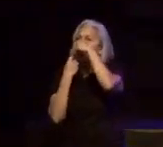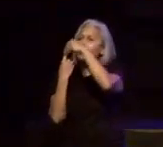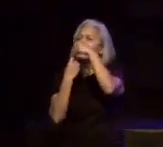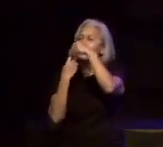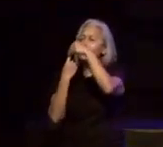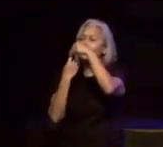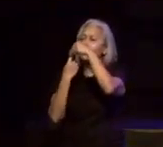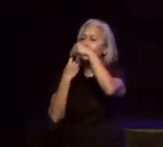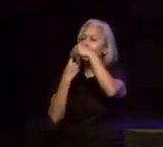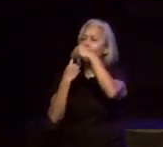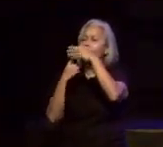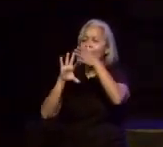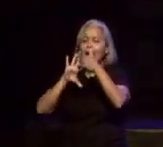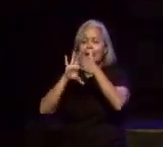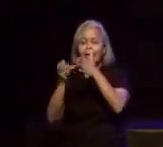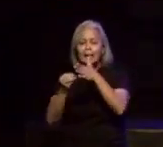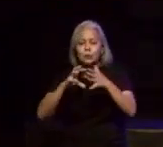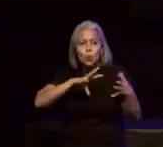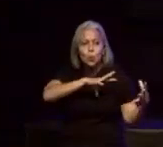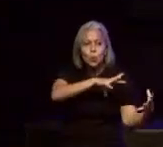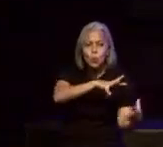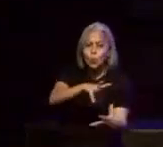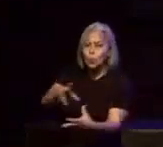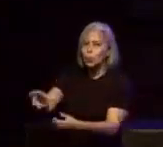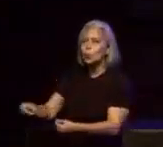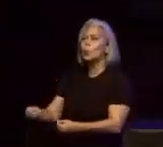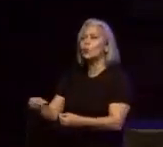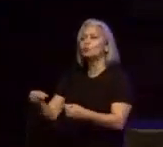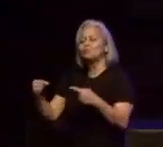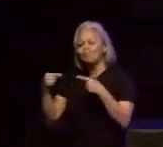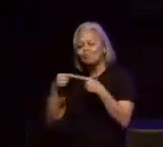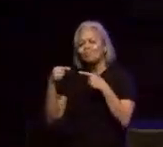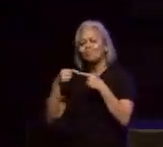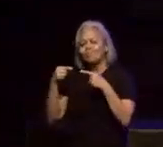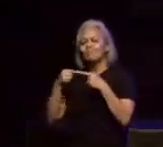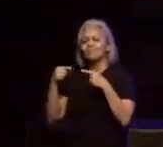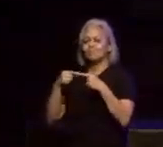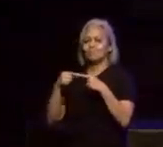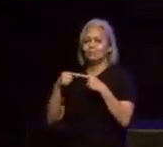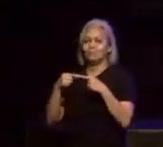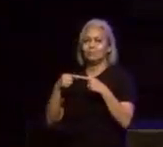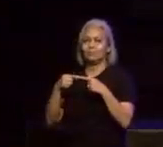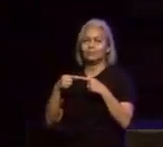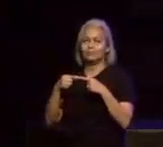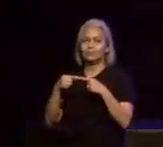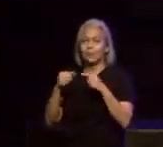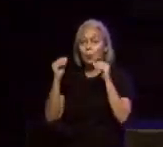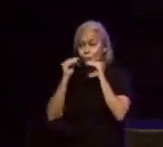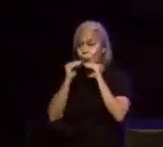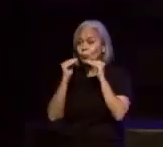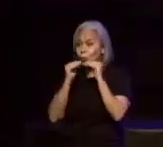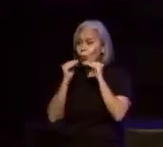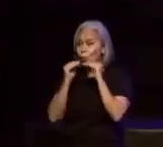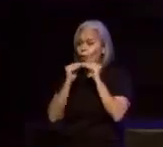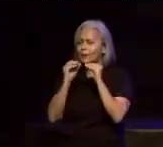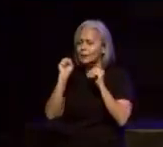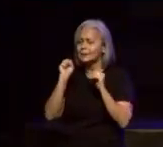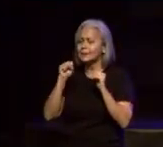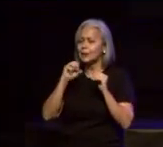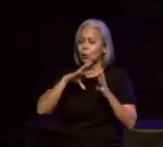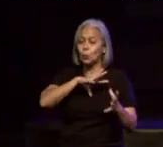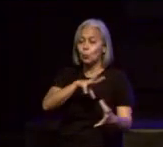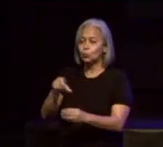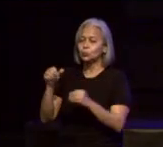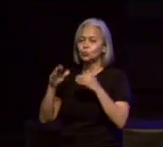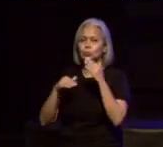concorda consistentemente. E aí Jesus responde a Pedro. Jesus disse, que grande privilégio você